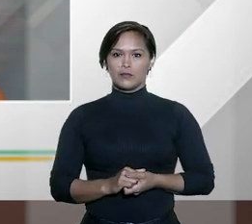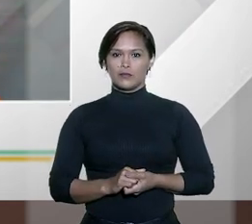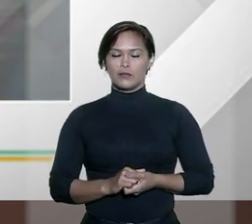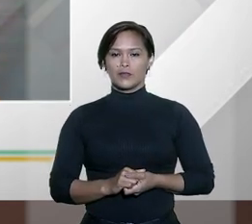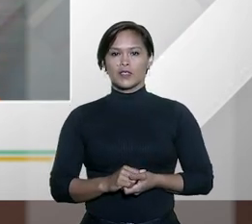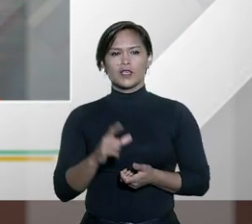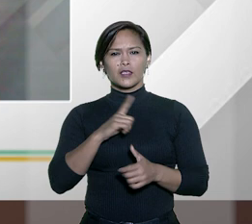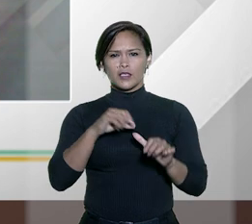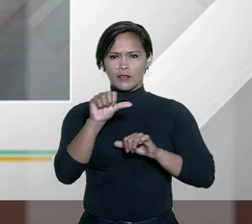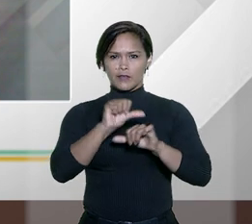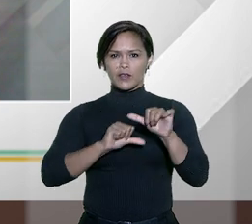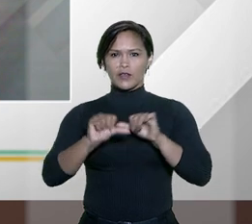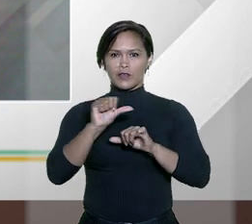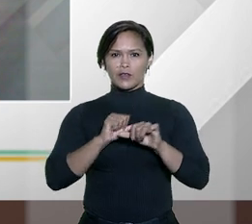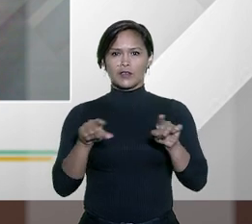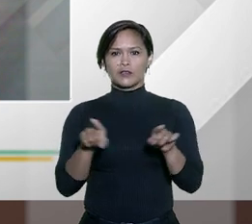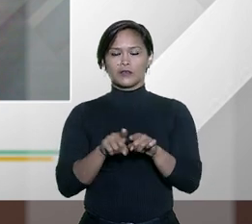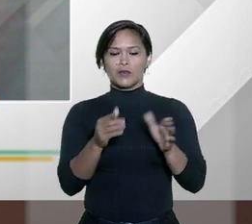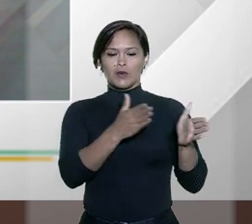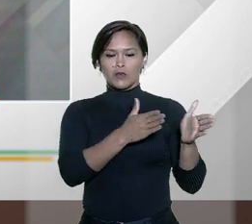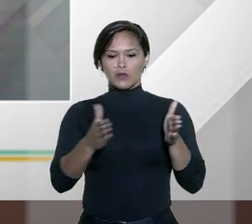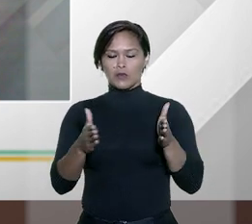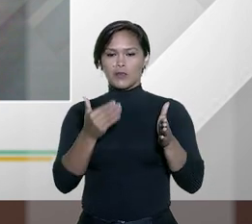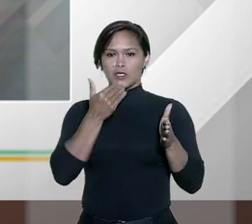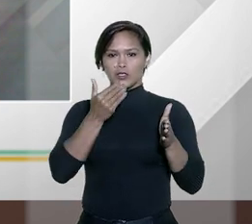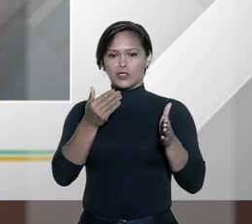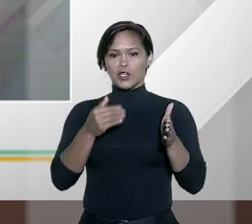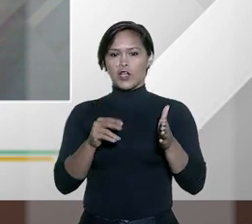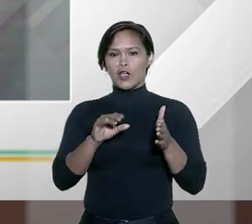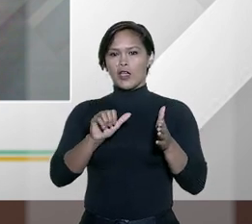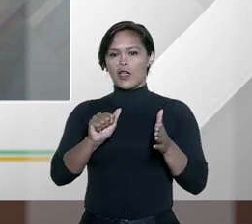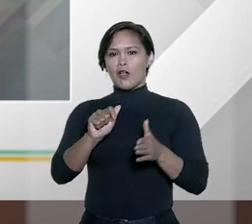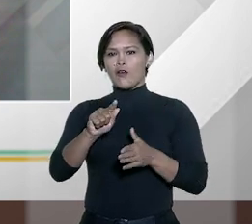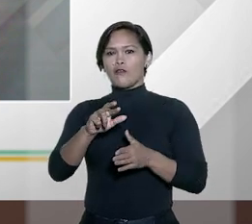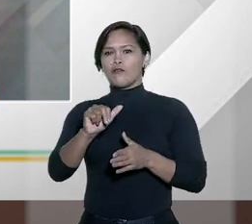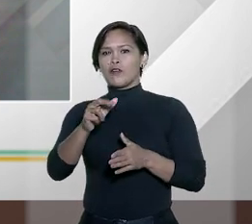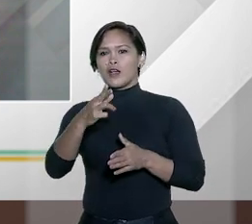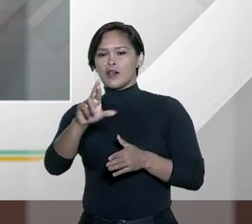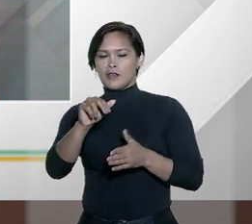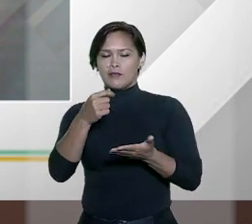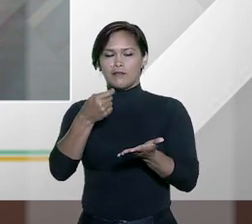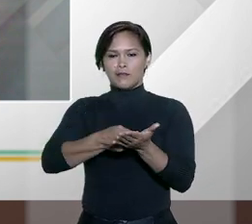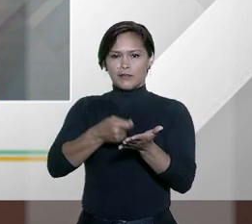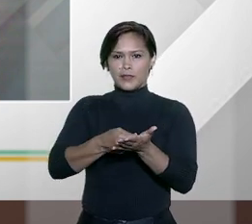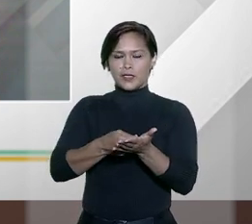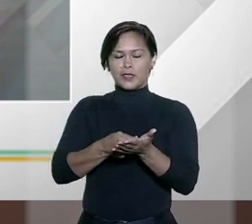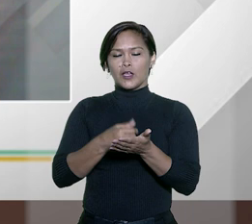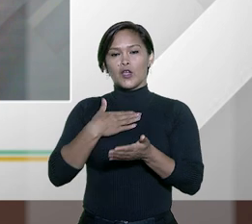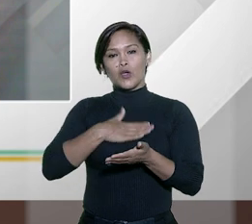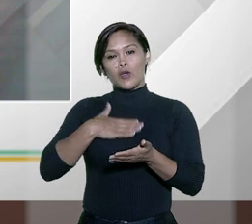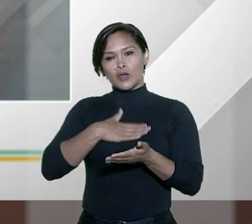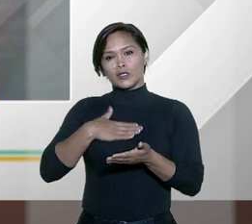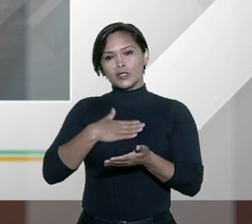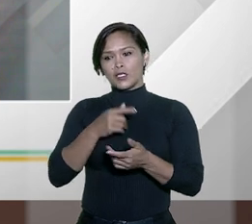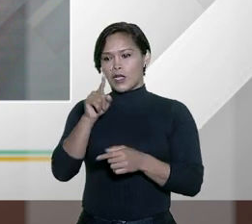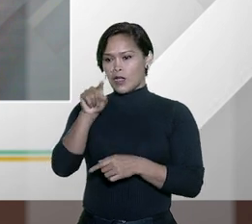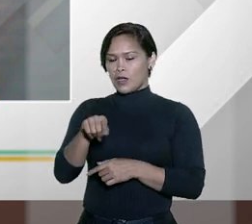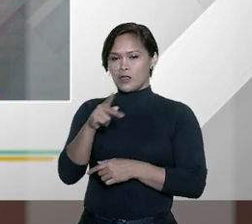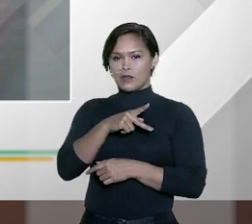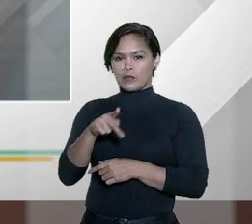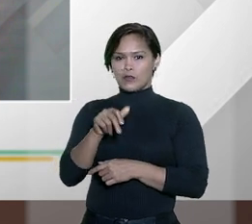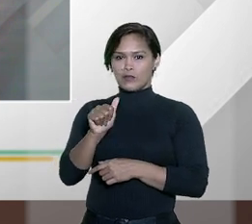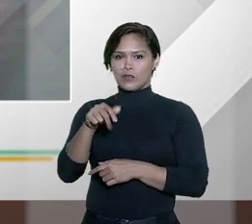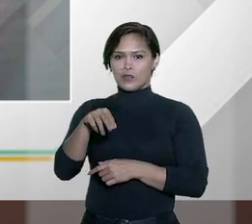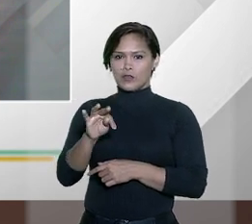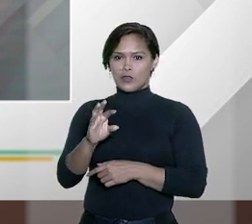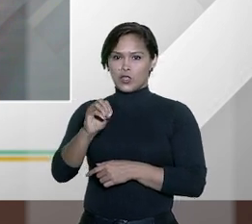Houve alteração também quanto ao prazo de expedição do alvará para pagamento de precatórios, né? Eu gostaria, então, ainda com o senhor,